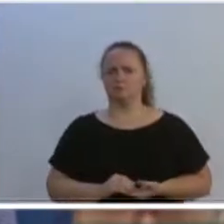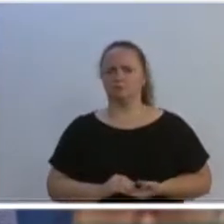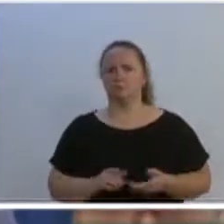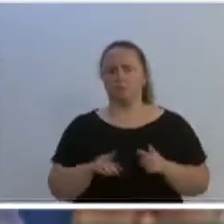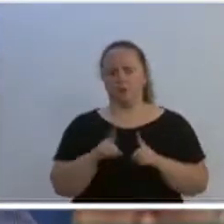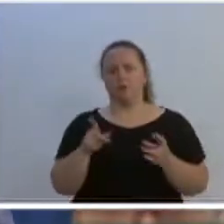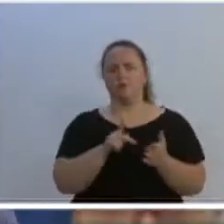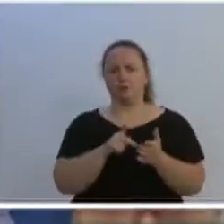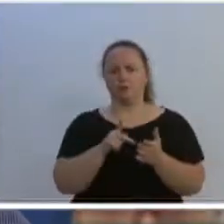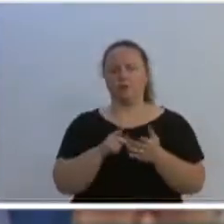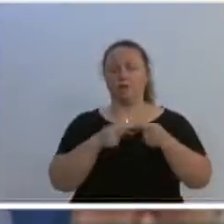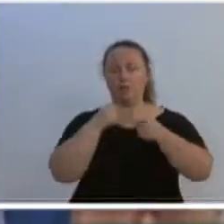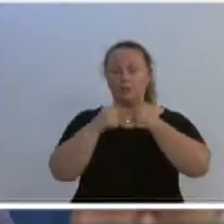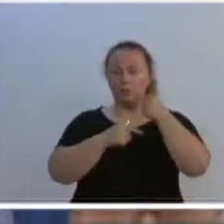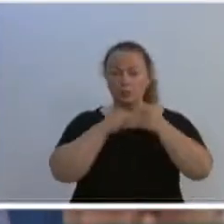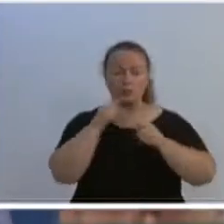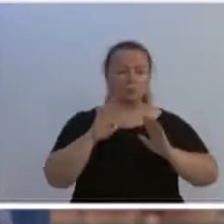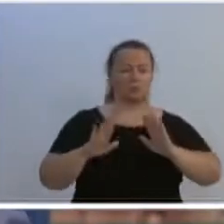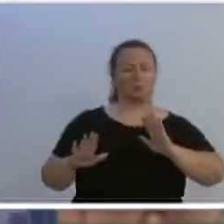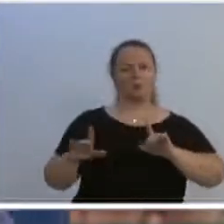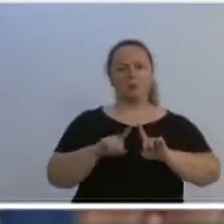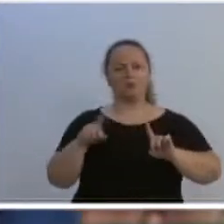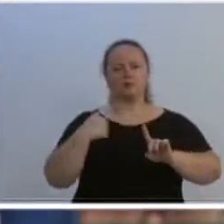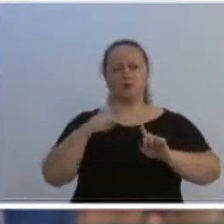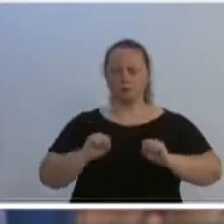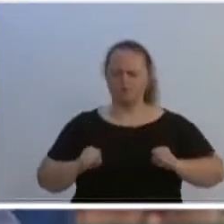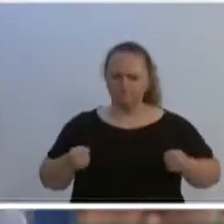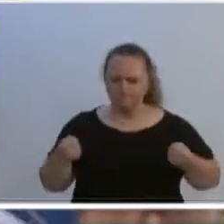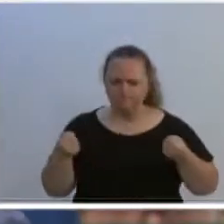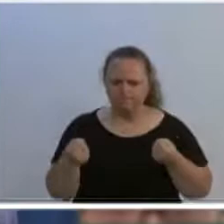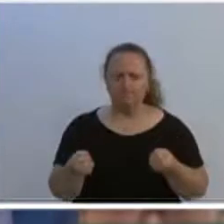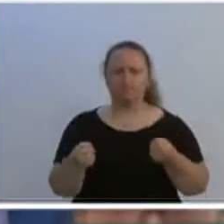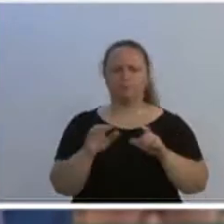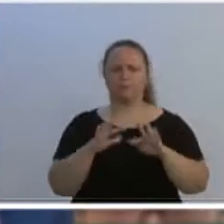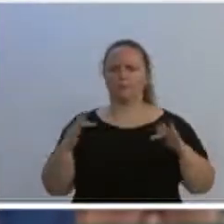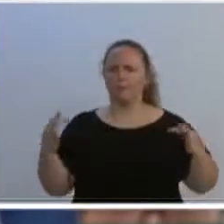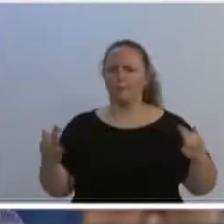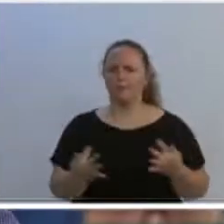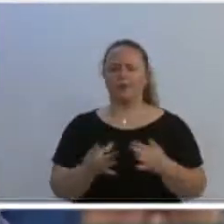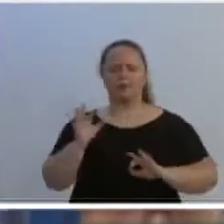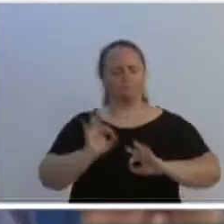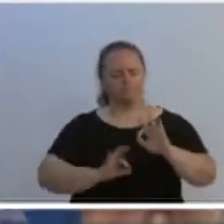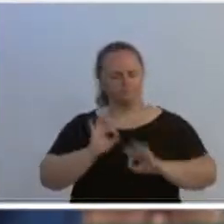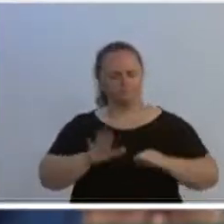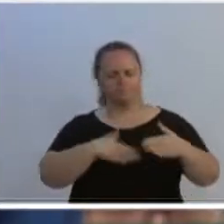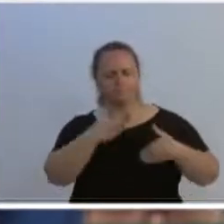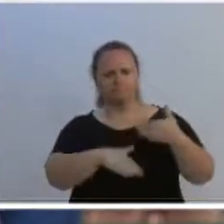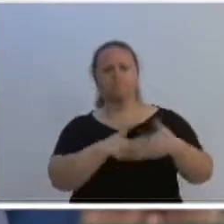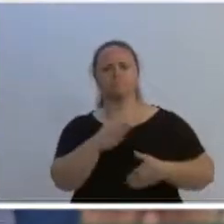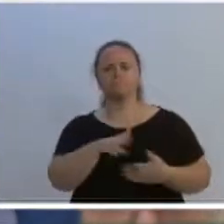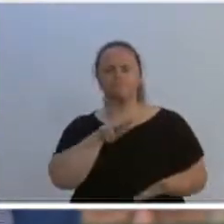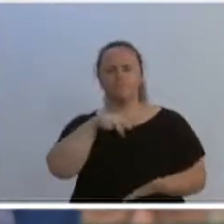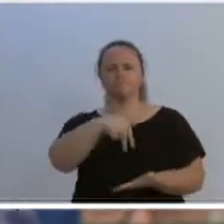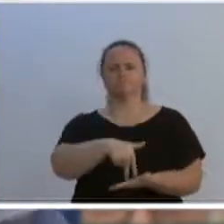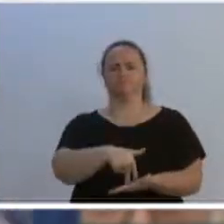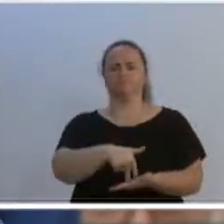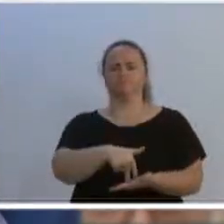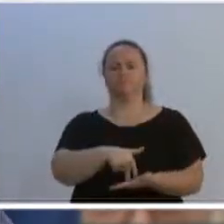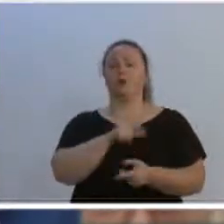duvidosa. Fui eu, com o meu trabalho, com o meu esforço, juntamente com a minha família, que construímos algo, sim. E aí sim, com a estabilidade